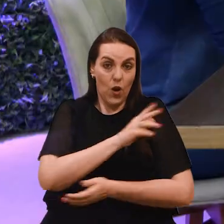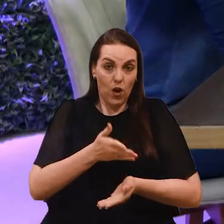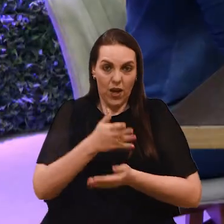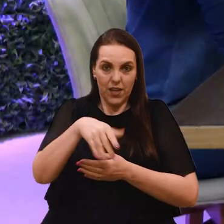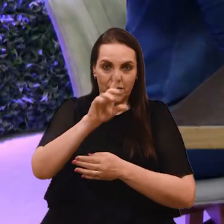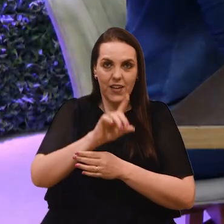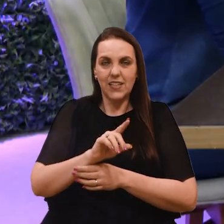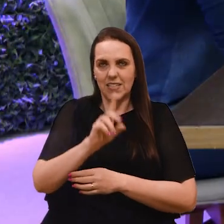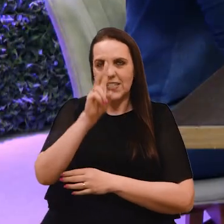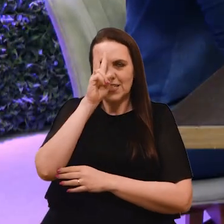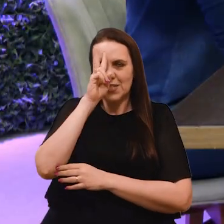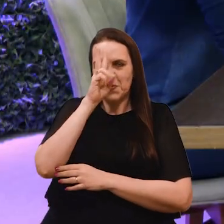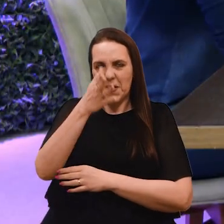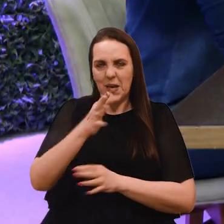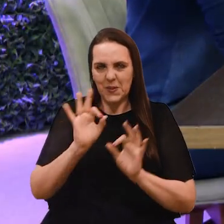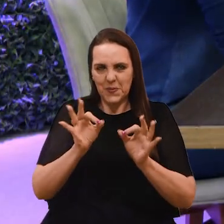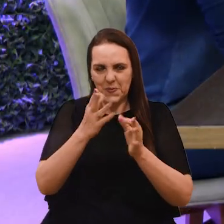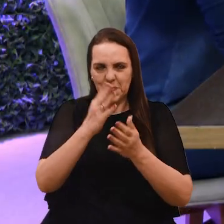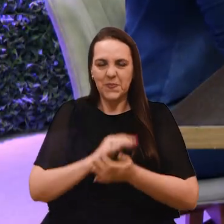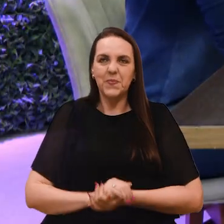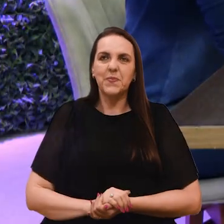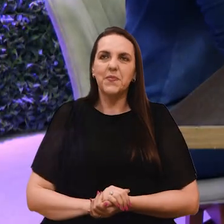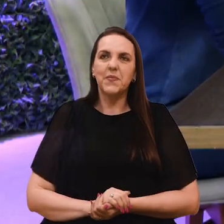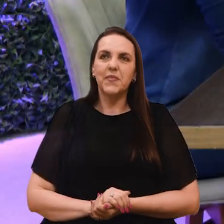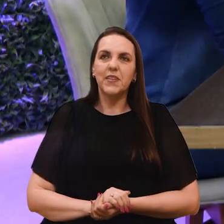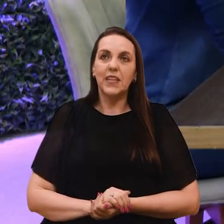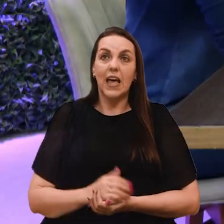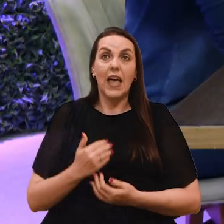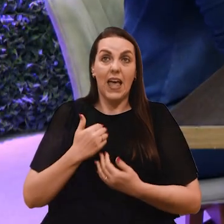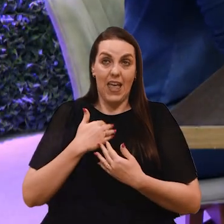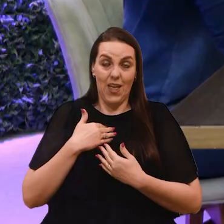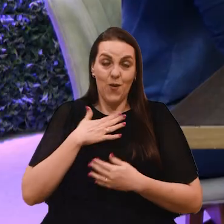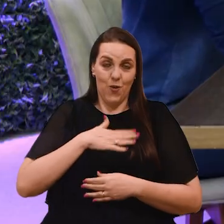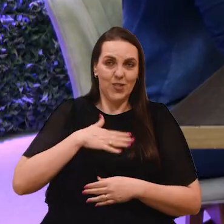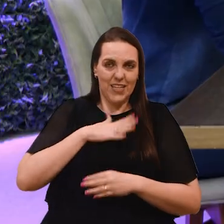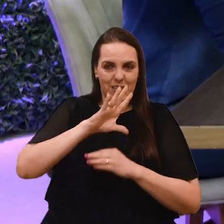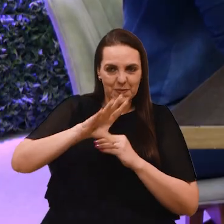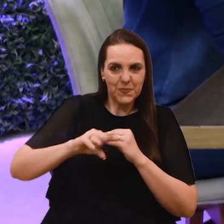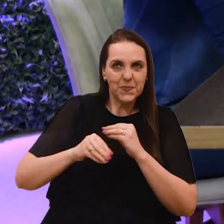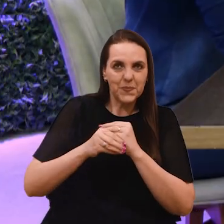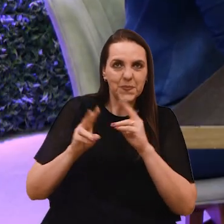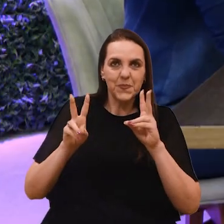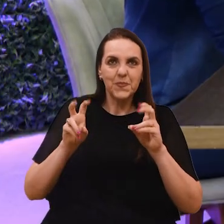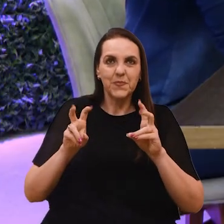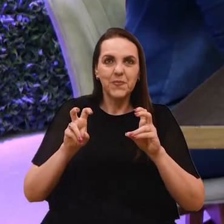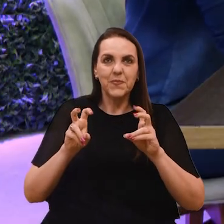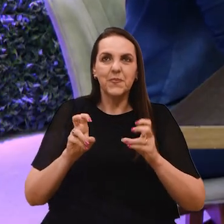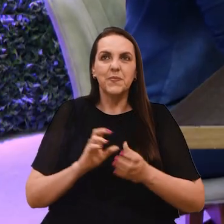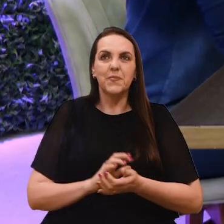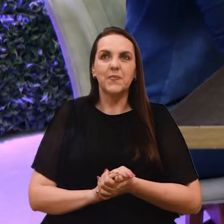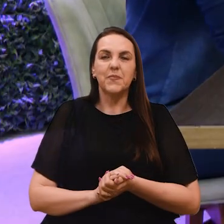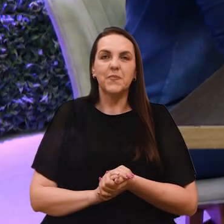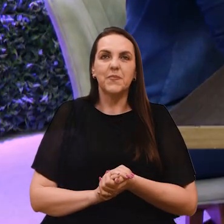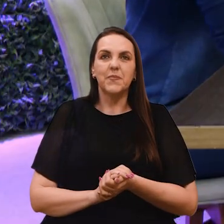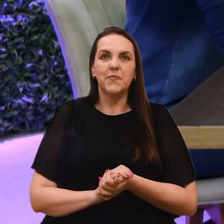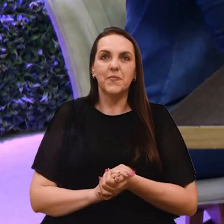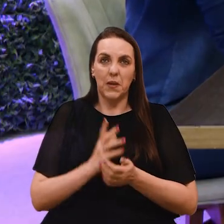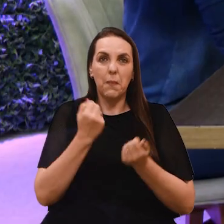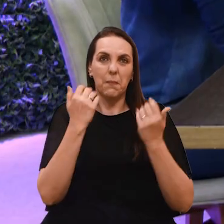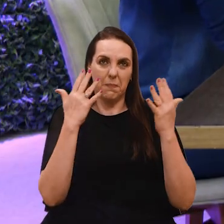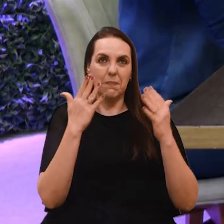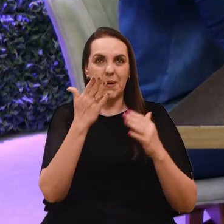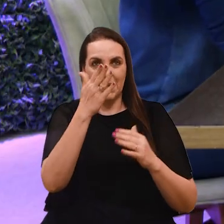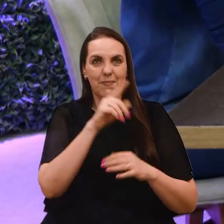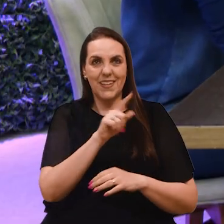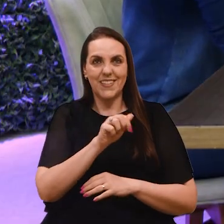Zara? Uhum. Eu gostaria de comentar. Vou me informar essa sexta. Opa, Sexta-feira, Tudo bem. Mais um parabéns. bem Então.